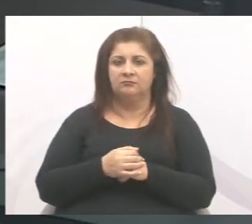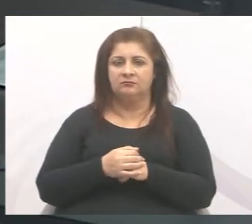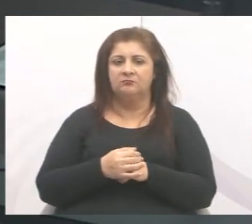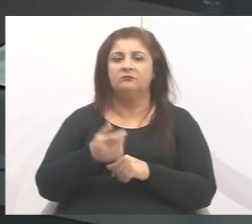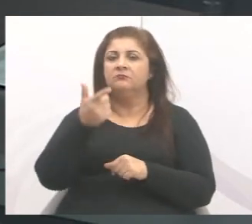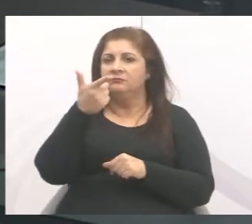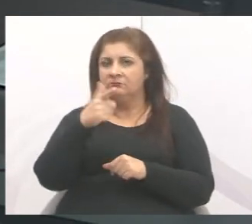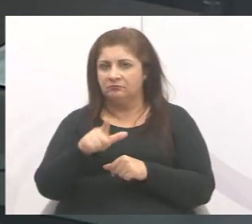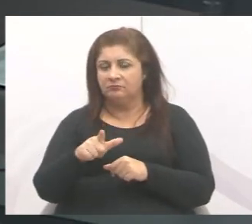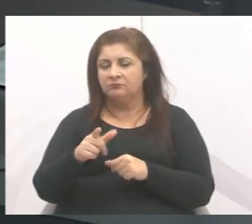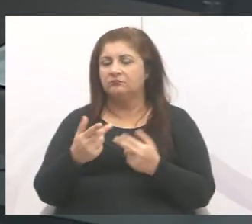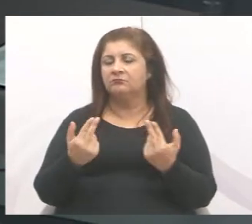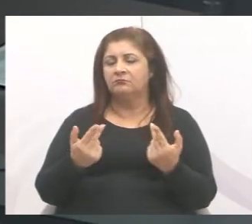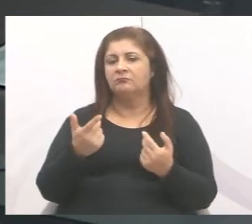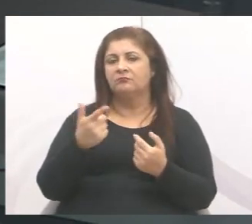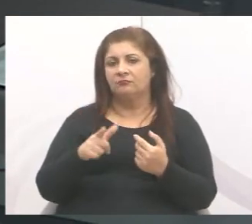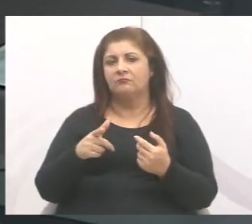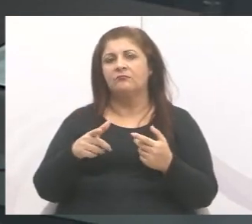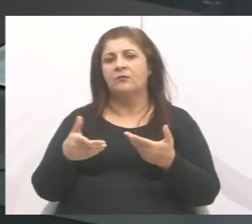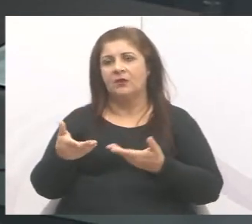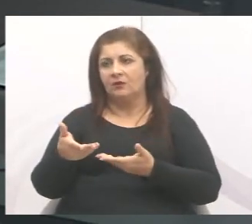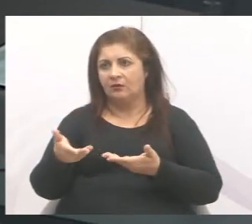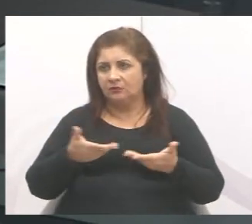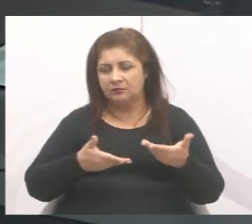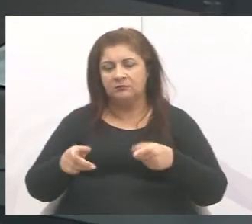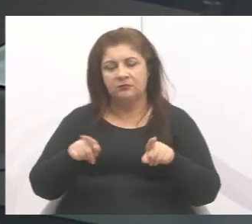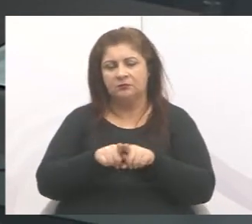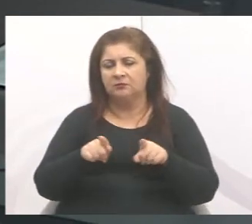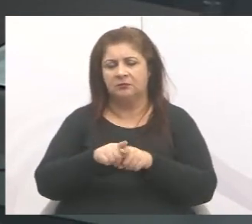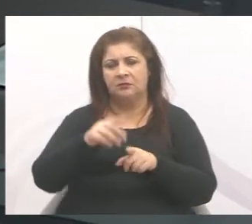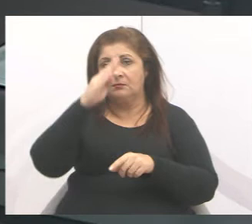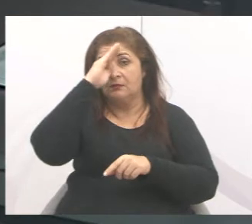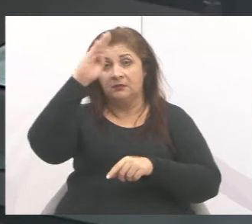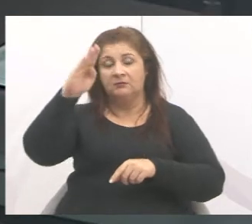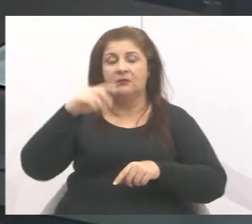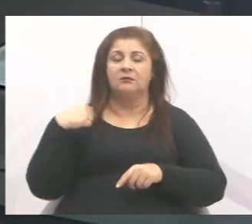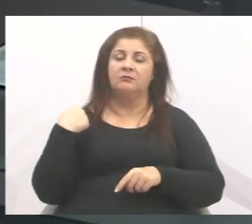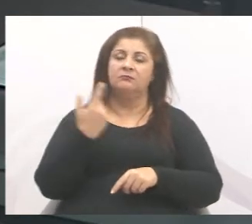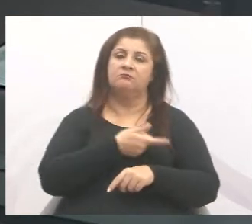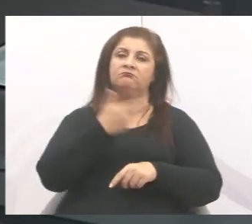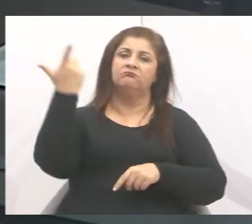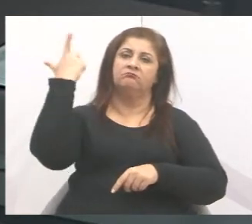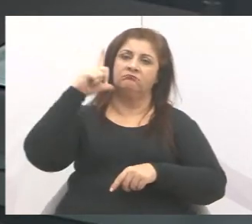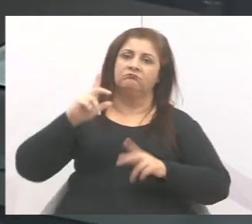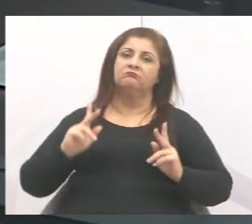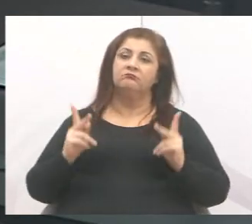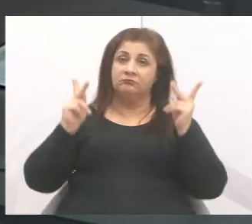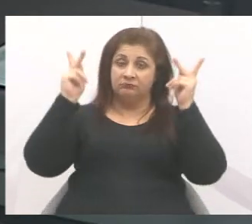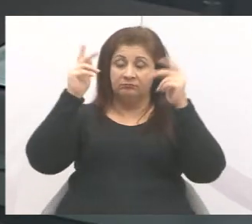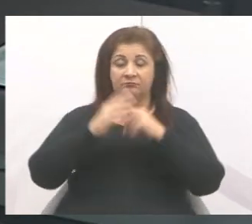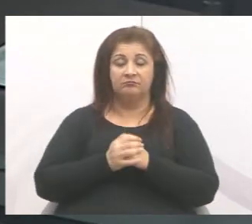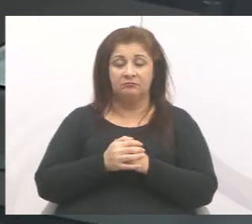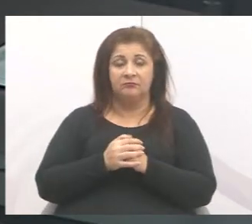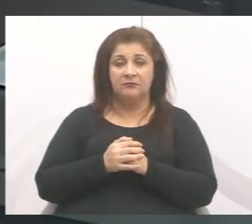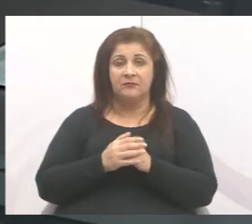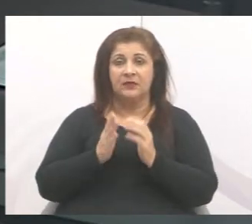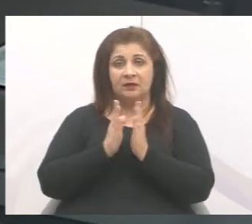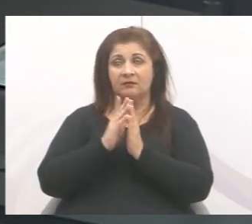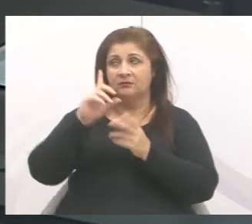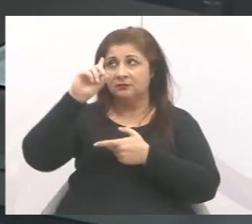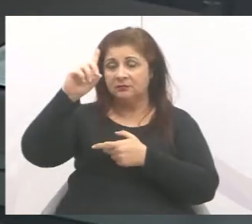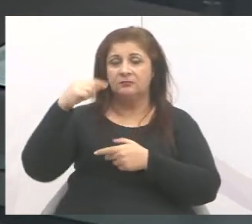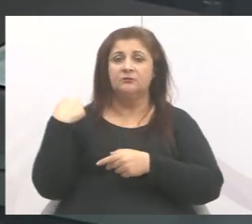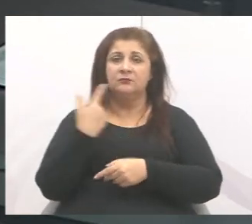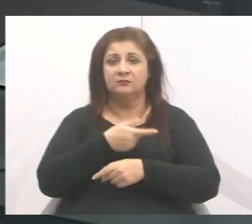repito, como outros servidores, foram fundamentais para que a gente vencesse e, graças a Deus, estamos vencendo essa